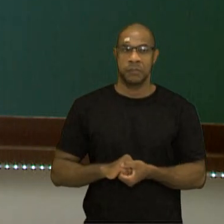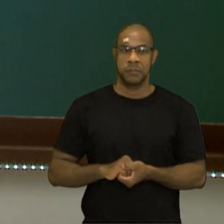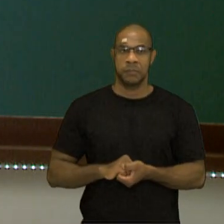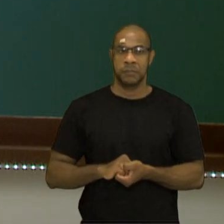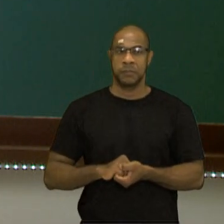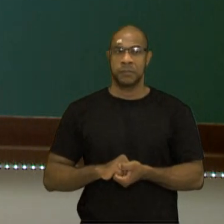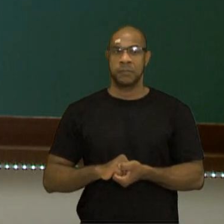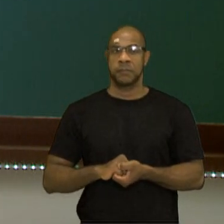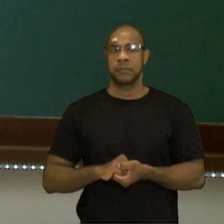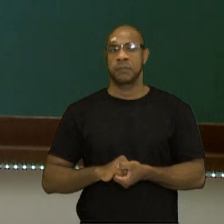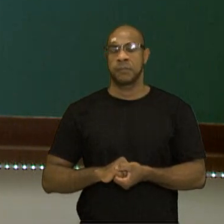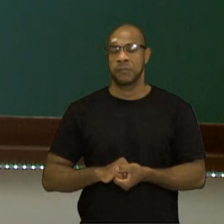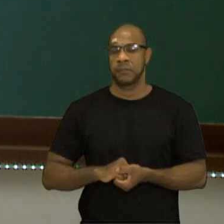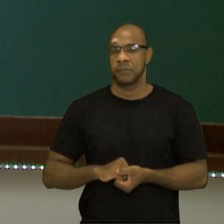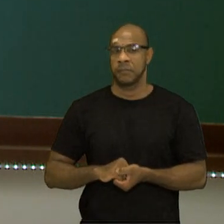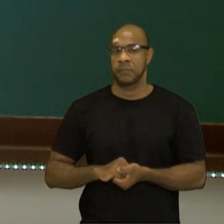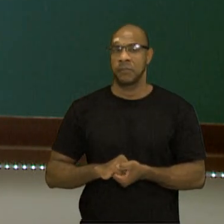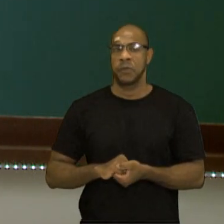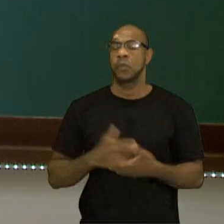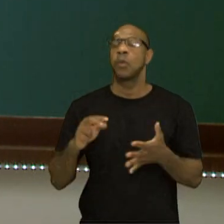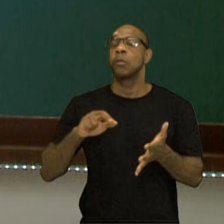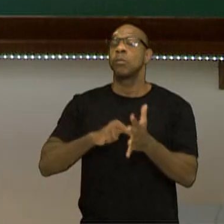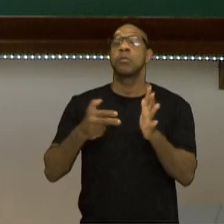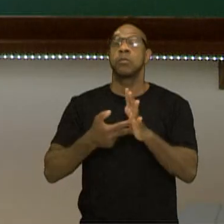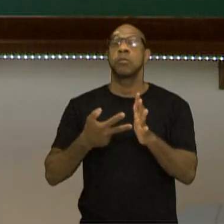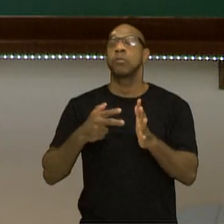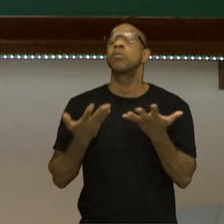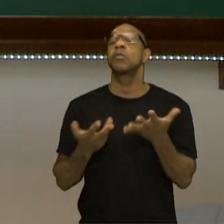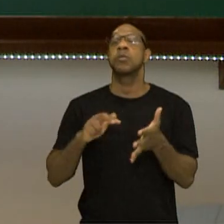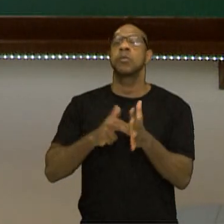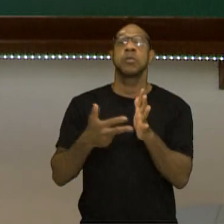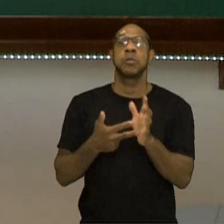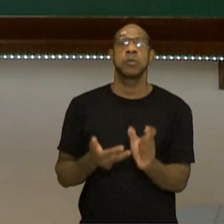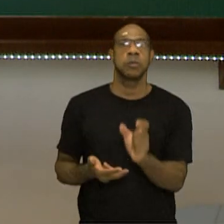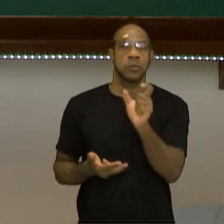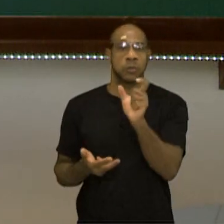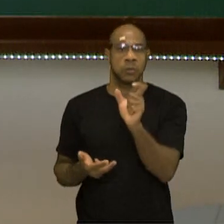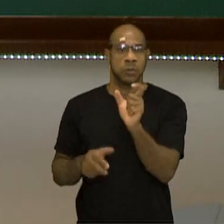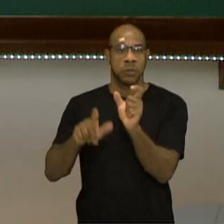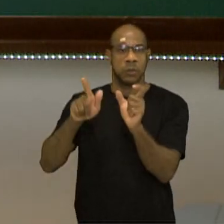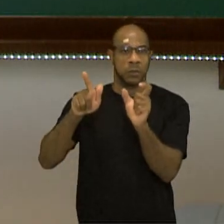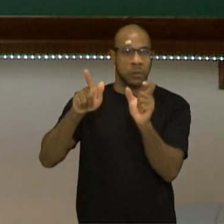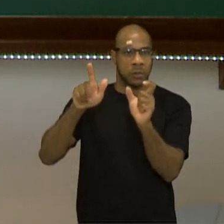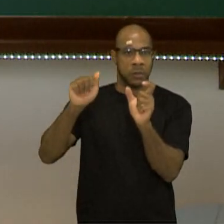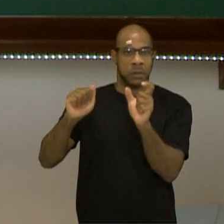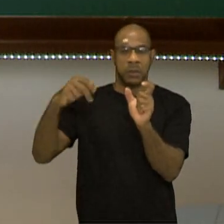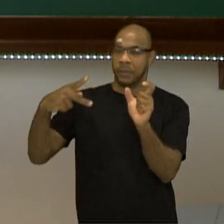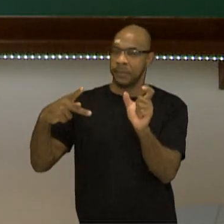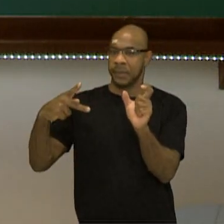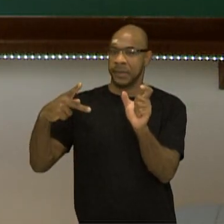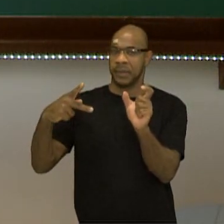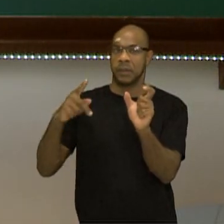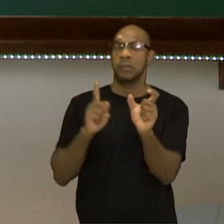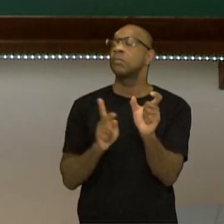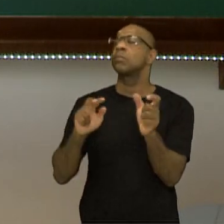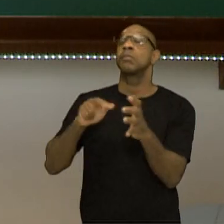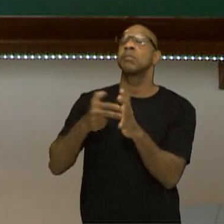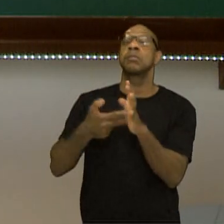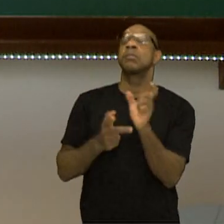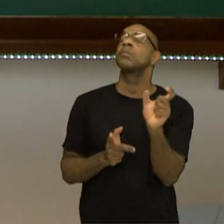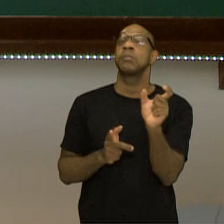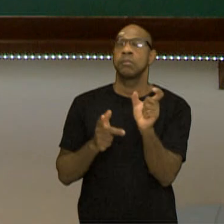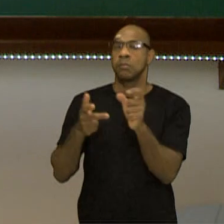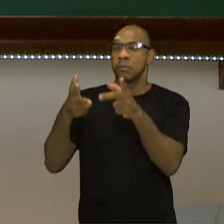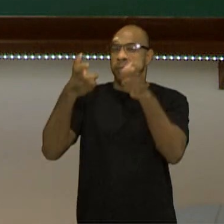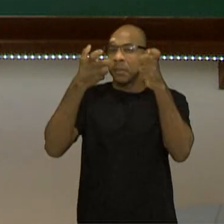of the word gap? Qual é o significado, então, da palavrinha gap? Eu quero que você tente identificar ali pelo contexto